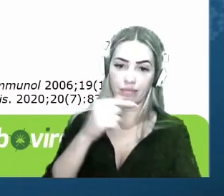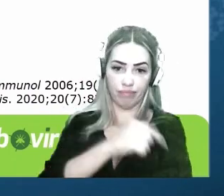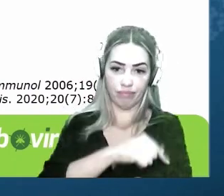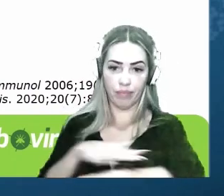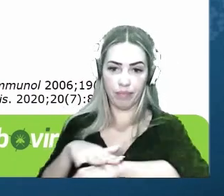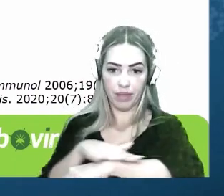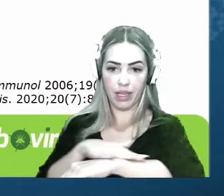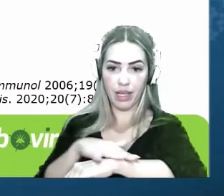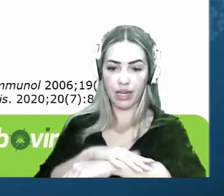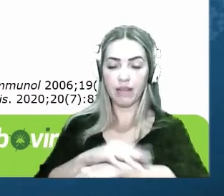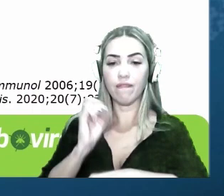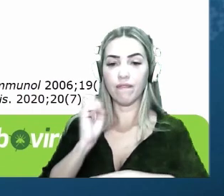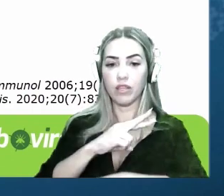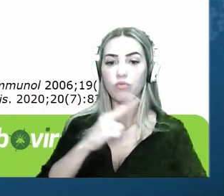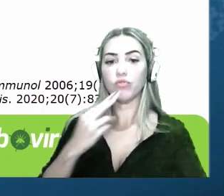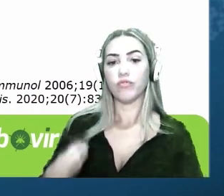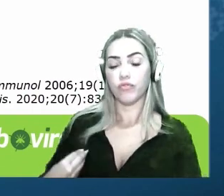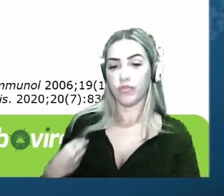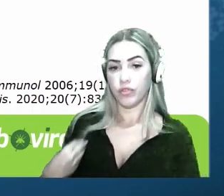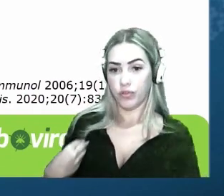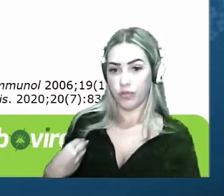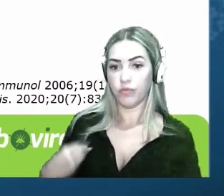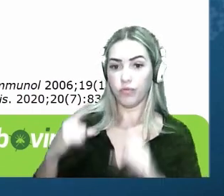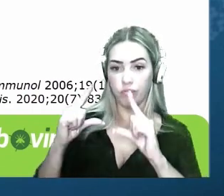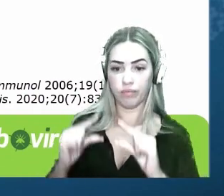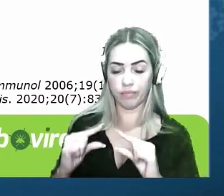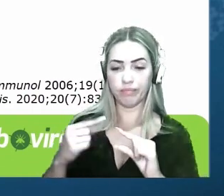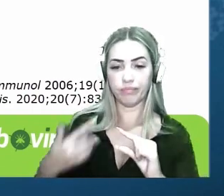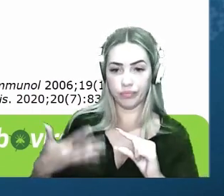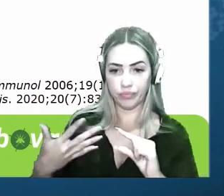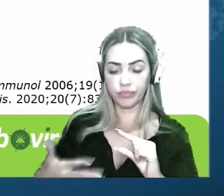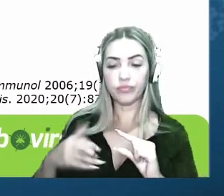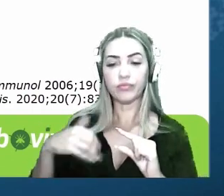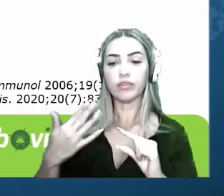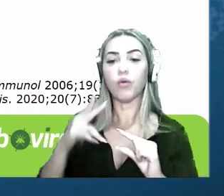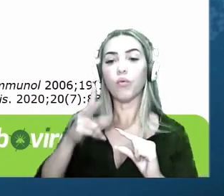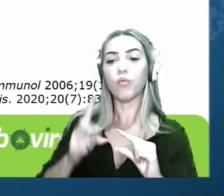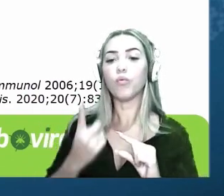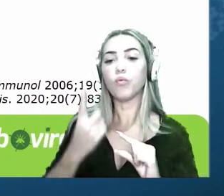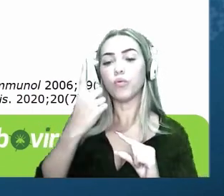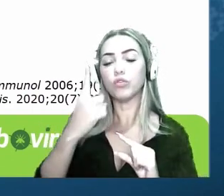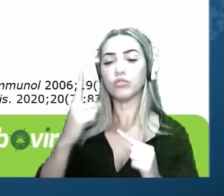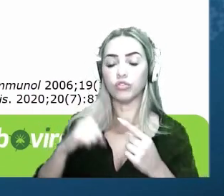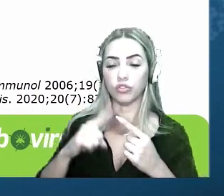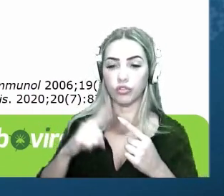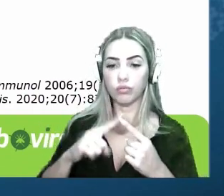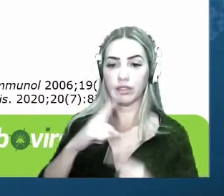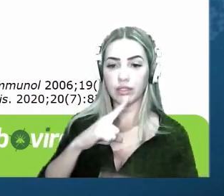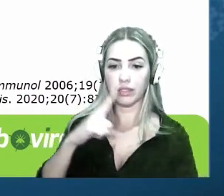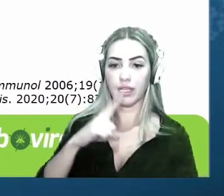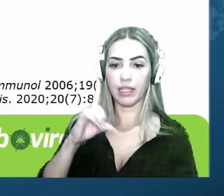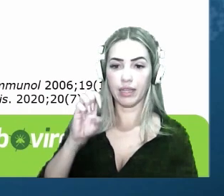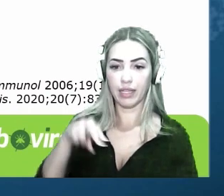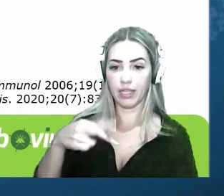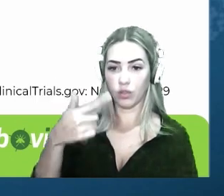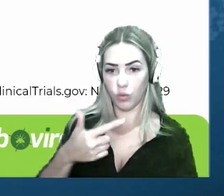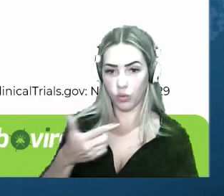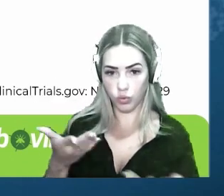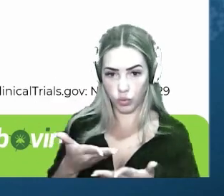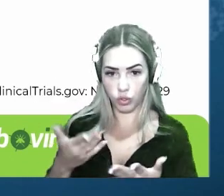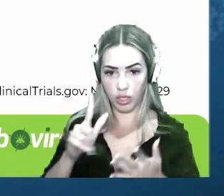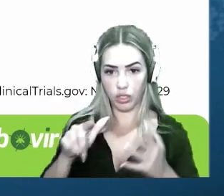vivo atenuado. E, então, a única quimera que a gente tem na nossa vacina é o DEN2. Tá? Essa é a estrutura dela.